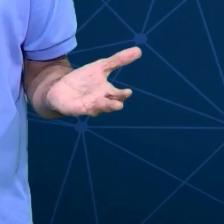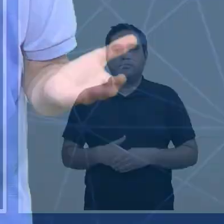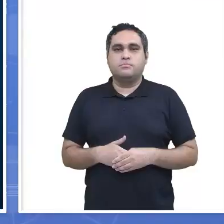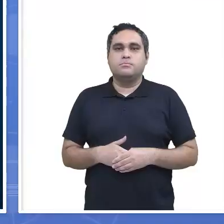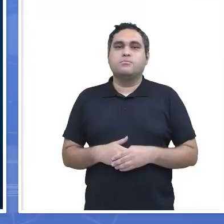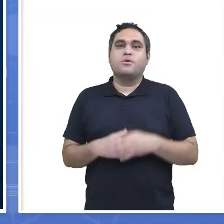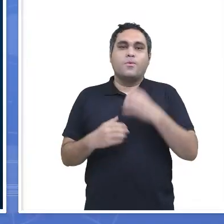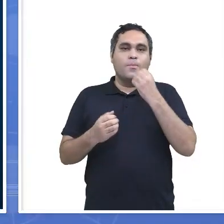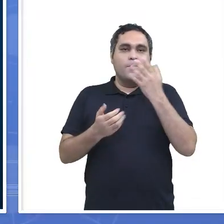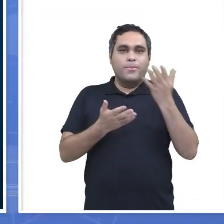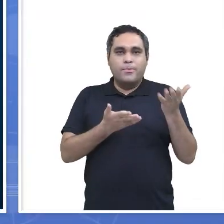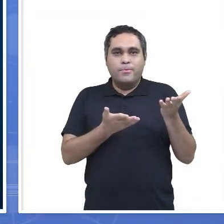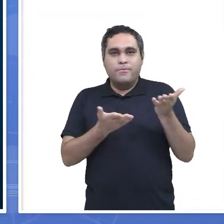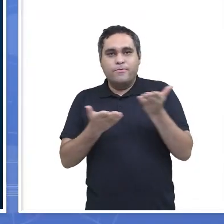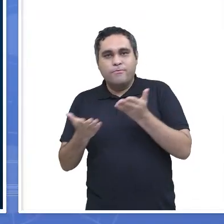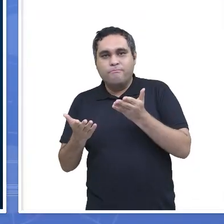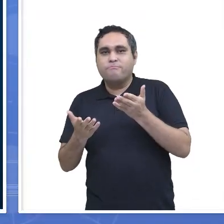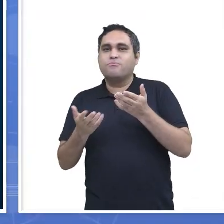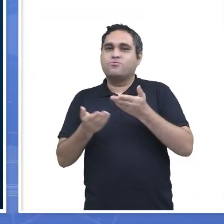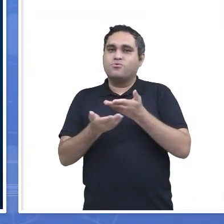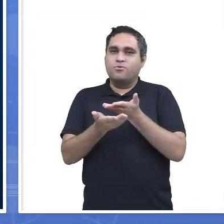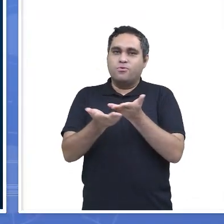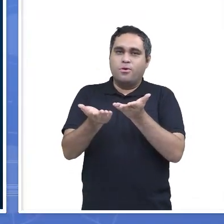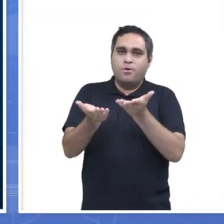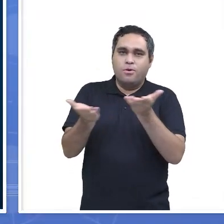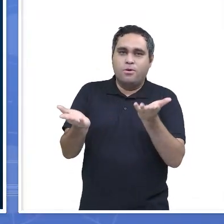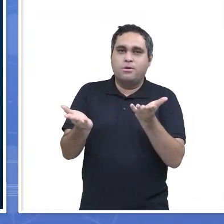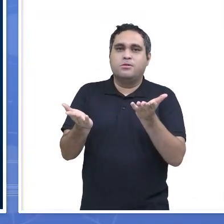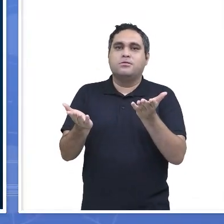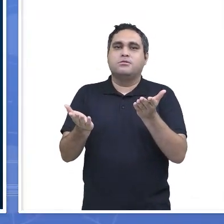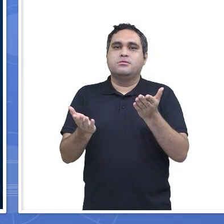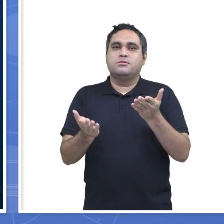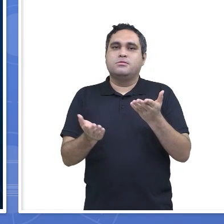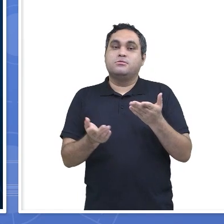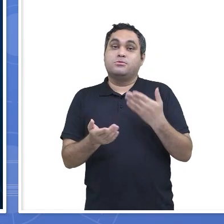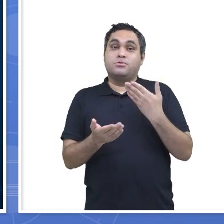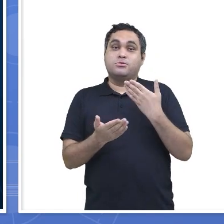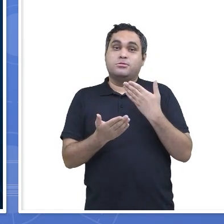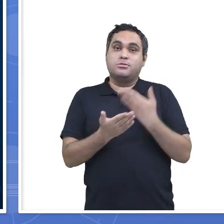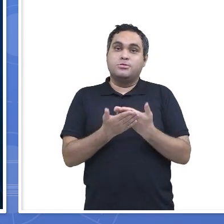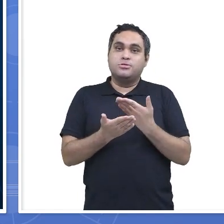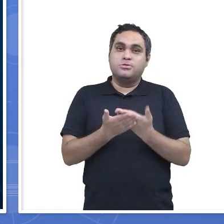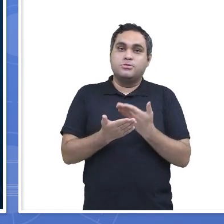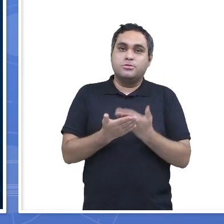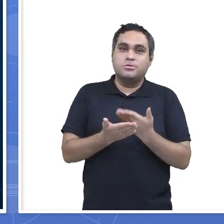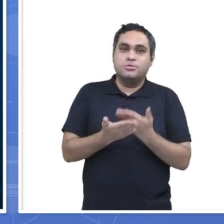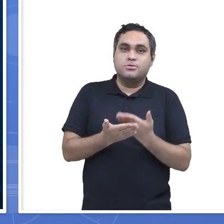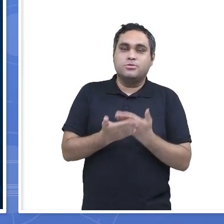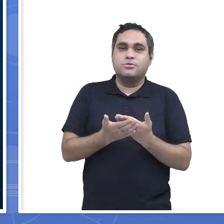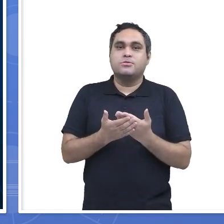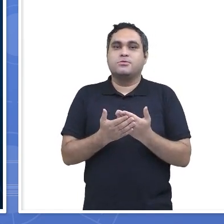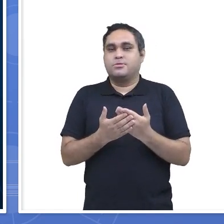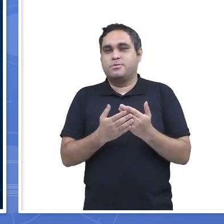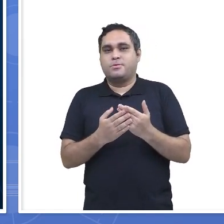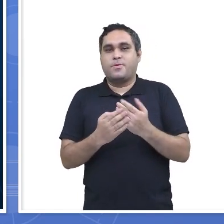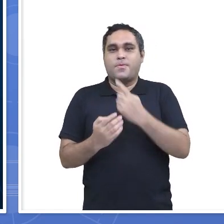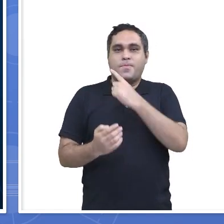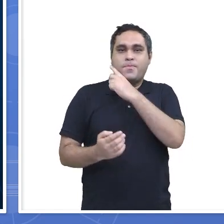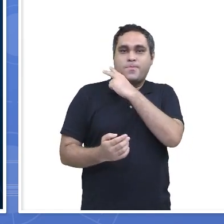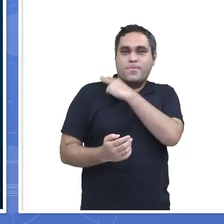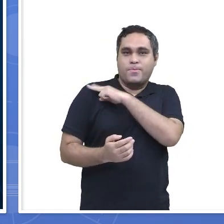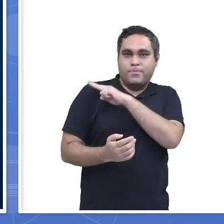Sejam todos bem-vindos e bem-vindas à nossa turma do ensino médio, segunda série do ensino